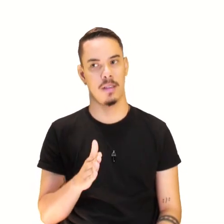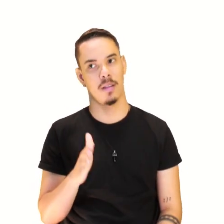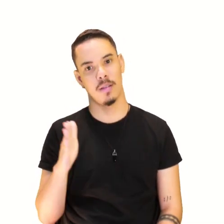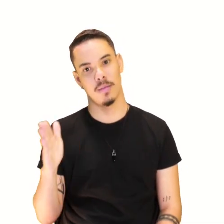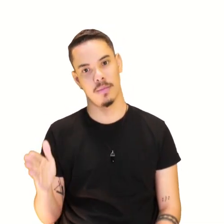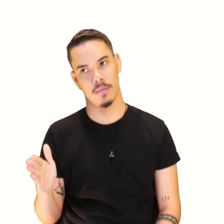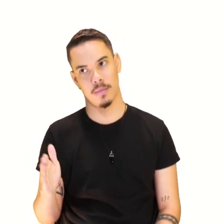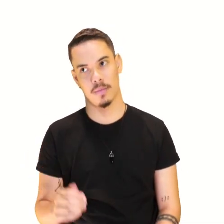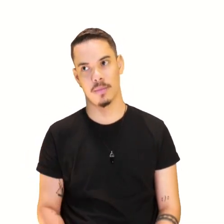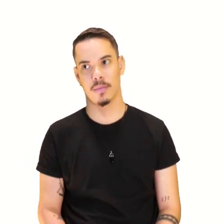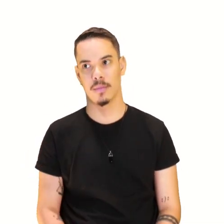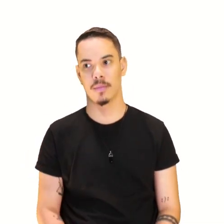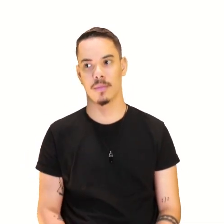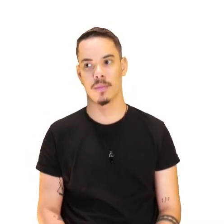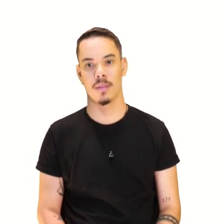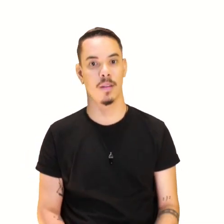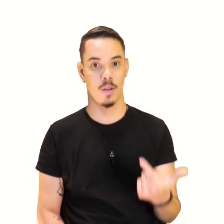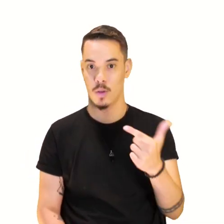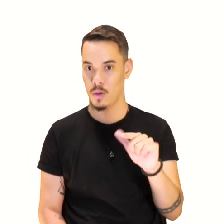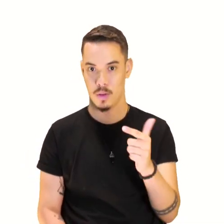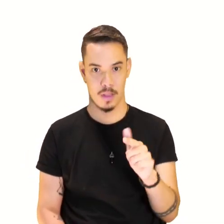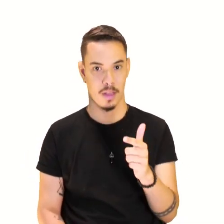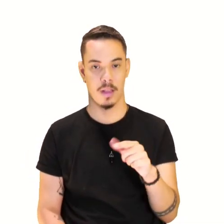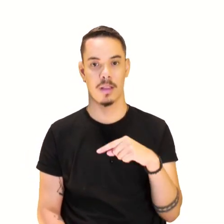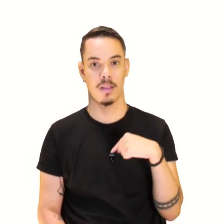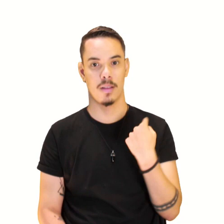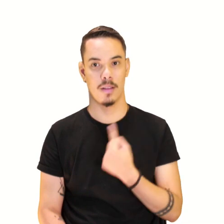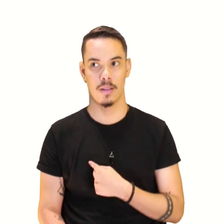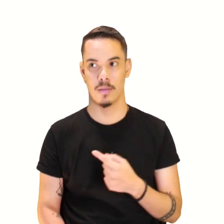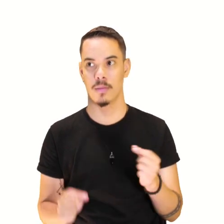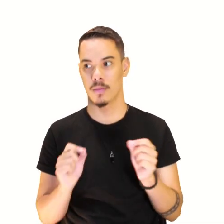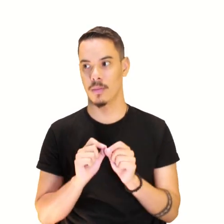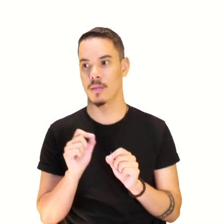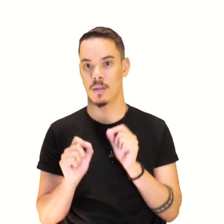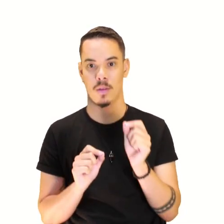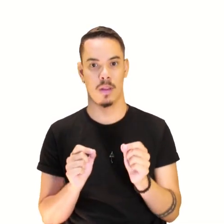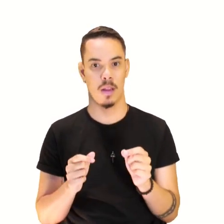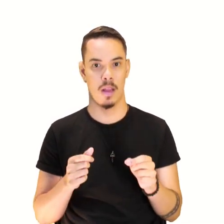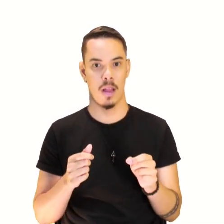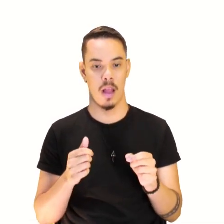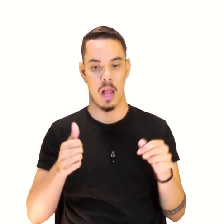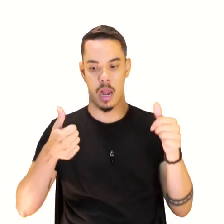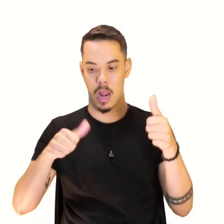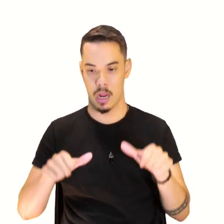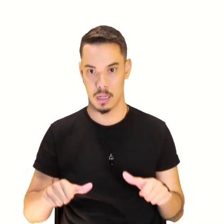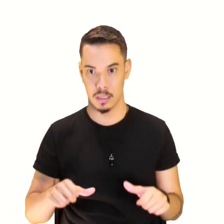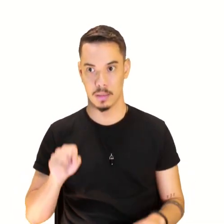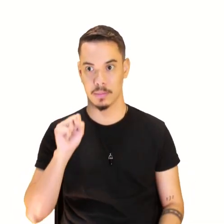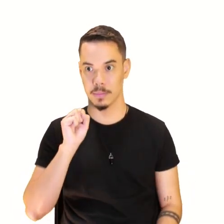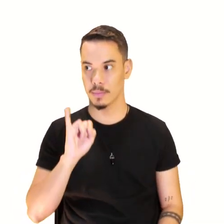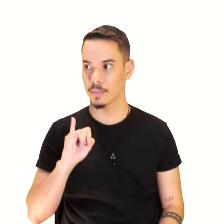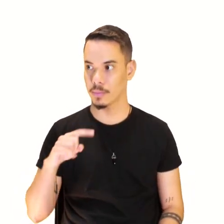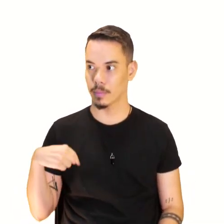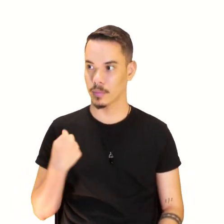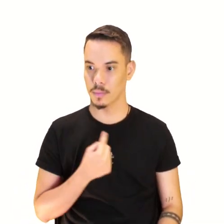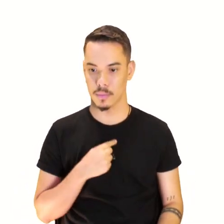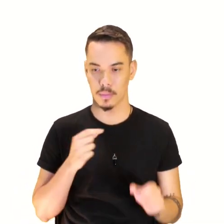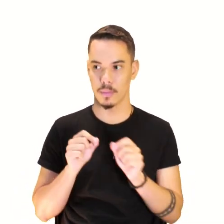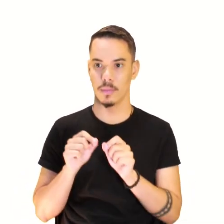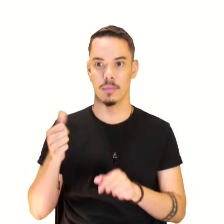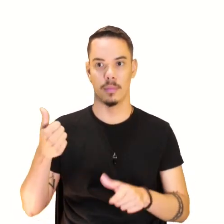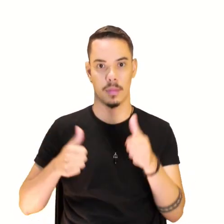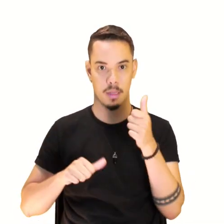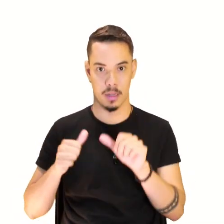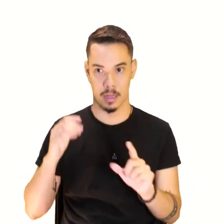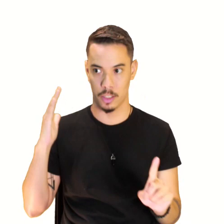de Cá quem não tem x são as outras grandezas que a gente tem que apertar a análise né quando a gente fez a análise a gente viu que era